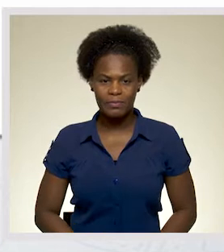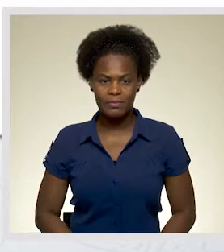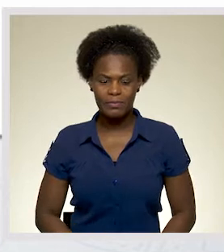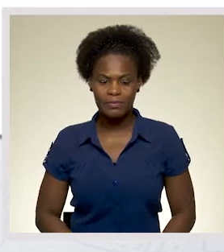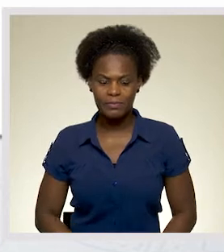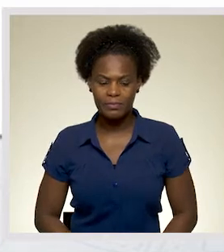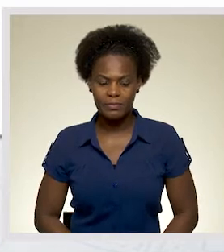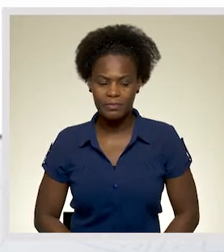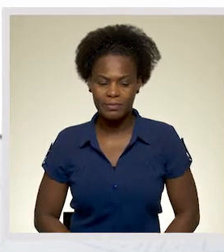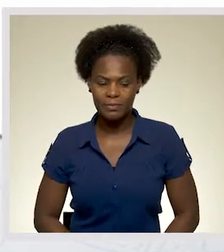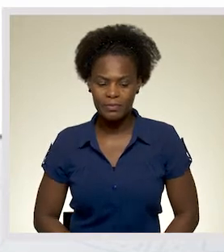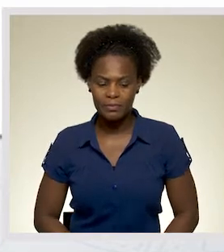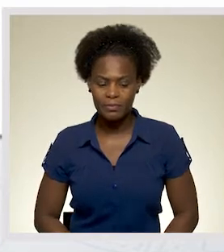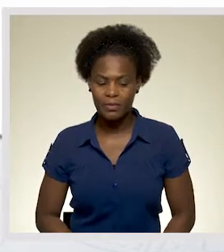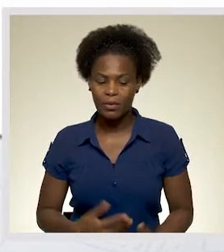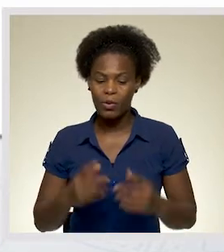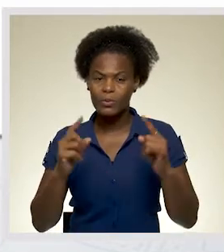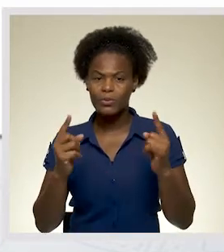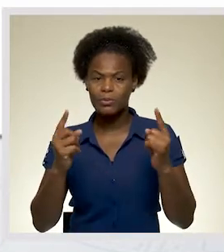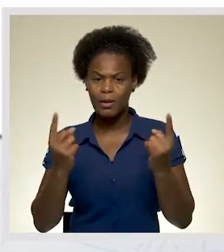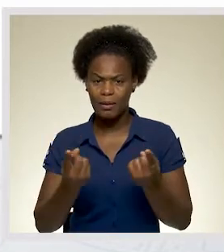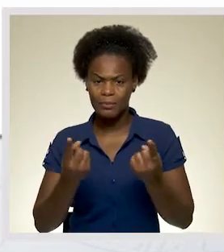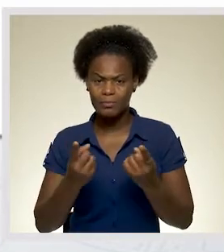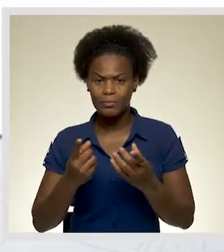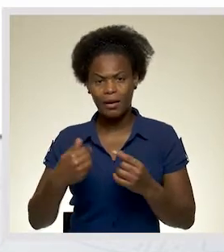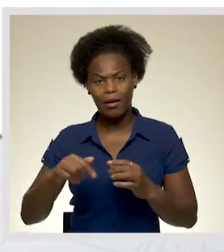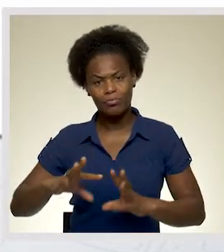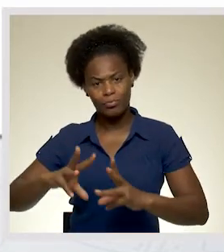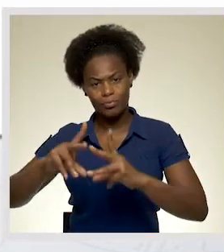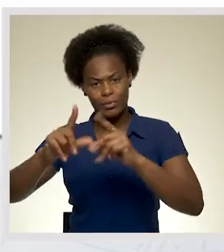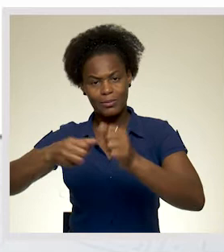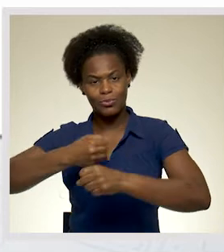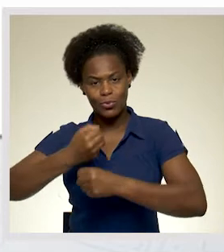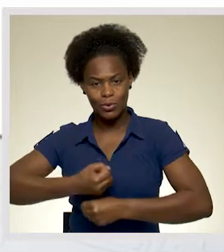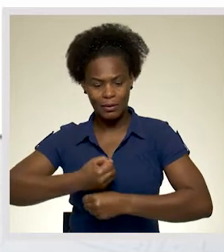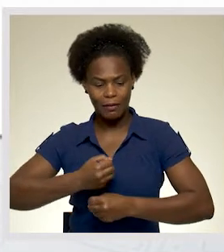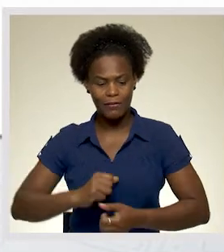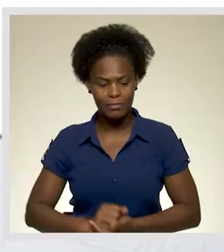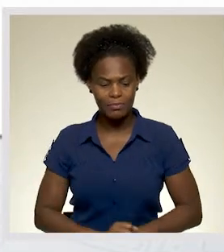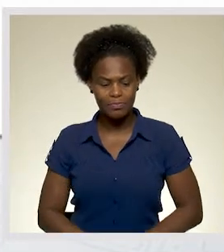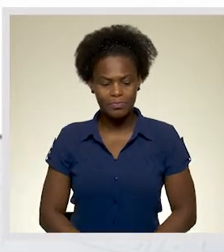O sumário propriamente dito é desenvolvimento sustentável.